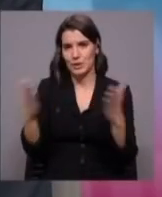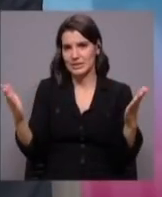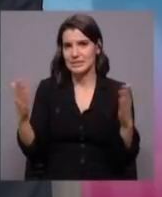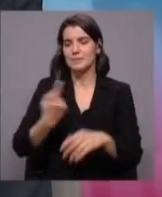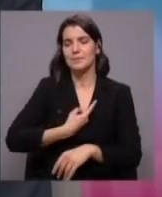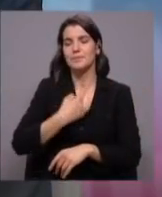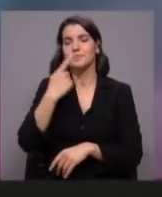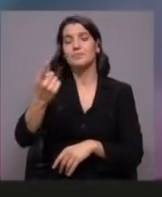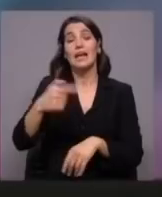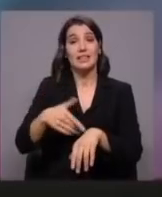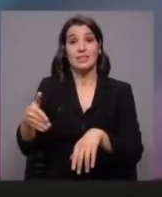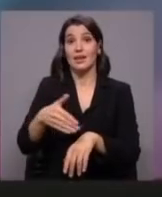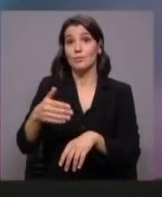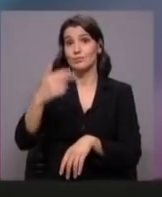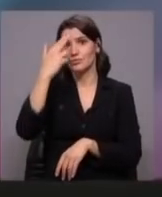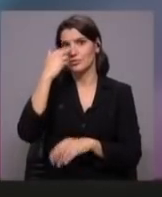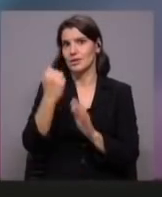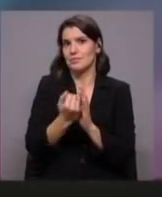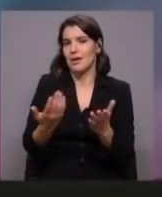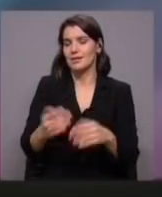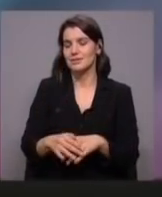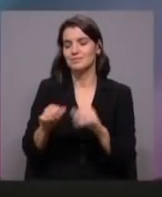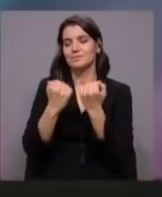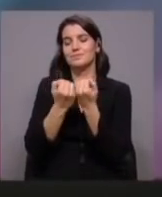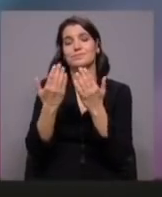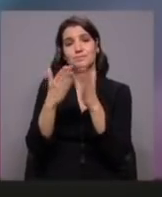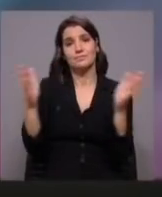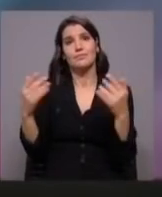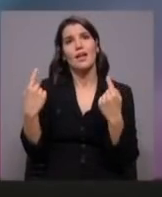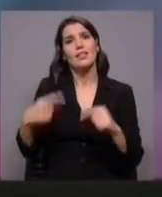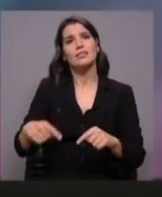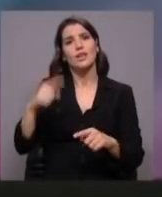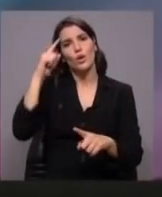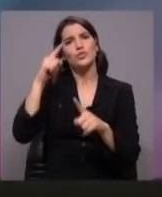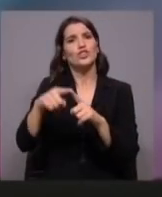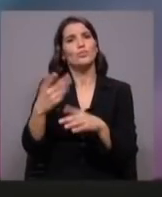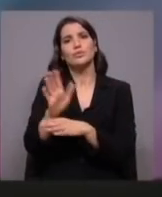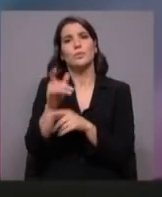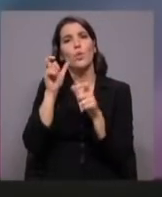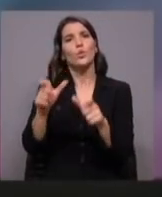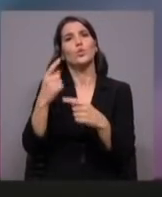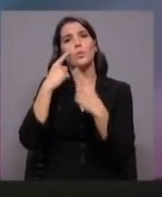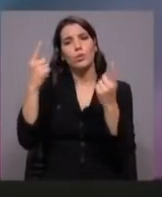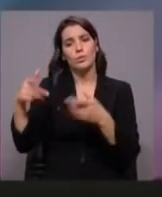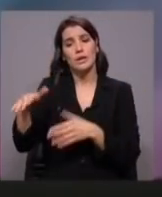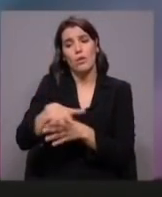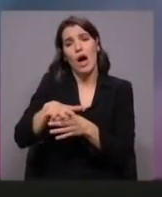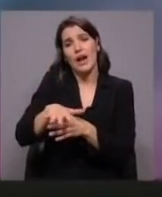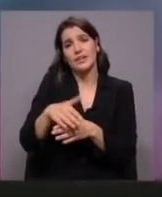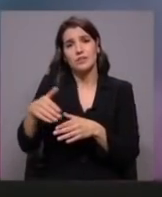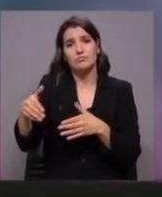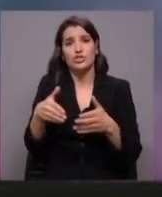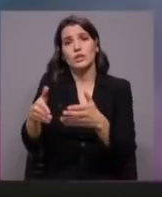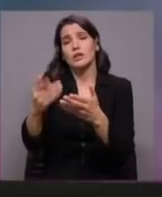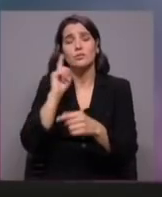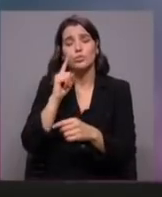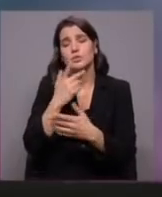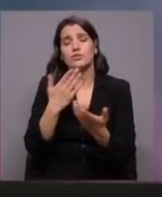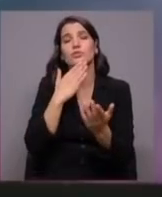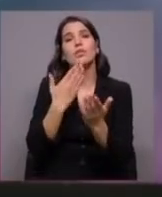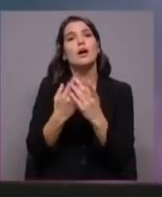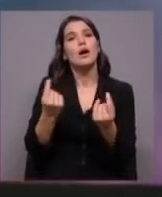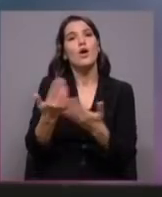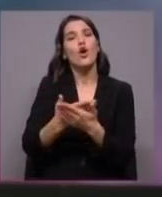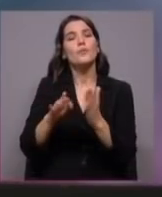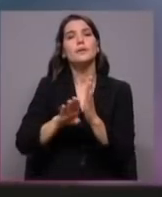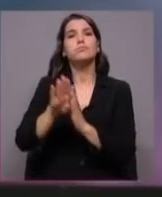houve um tempo histórico em que a social-democracia tinha princípios como controle público de setores estratégicos, que servia para que a economia